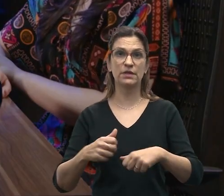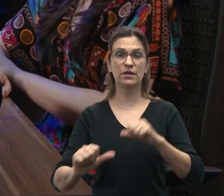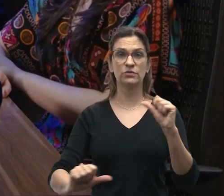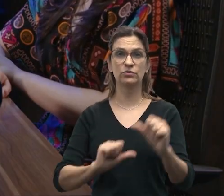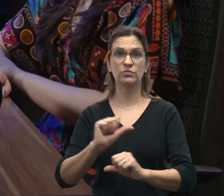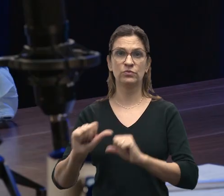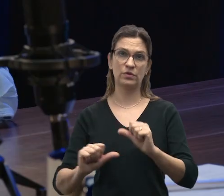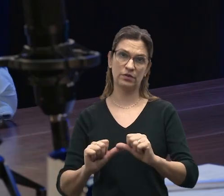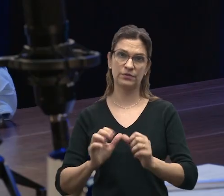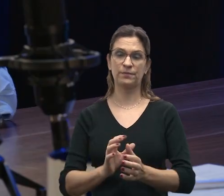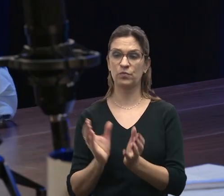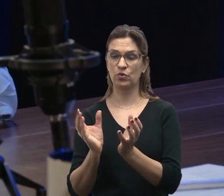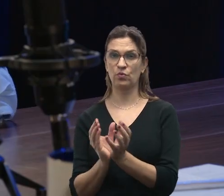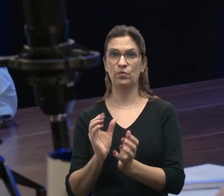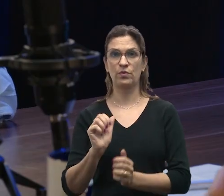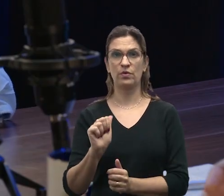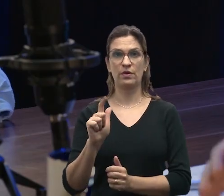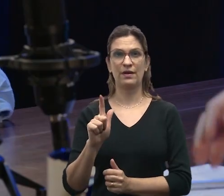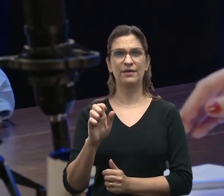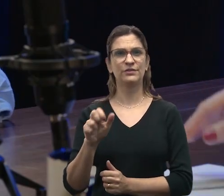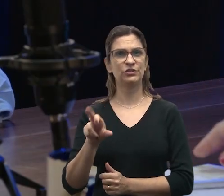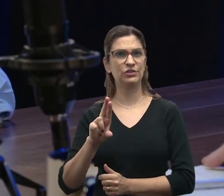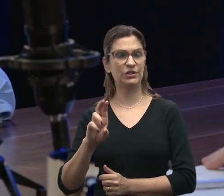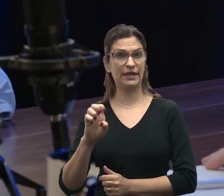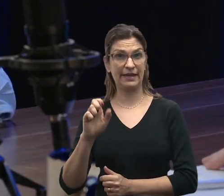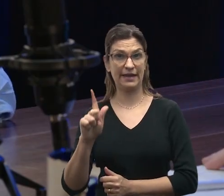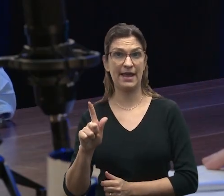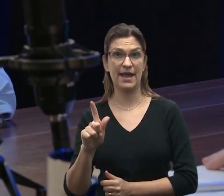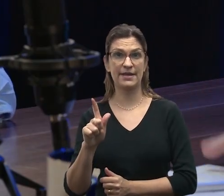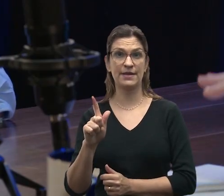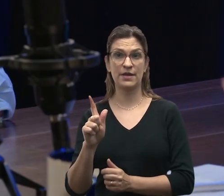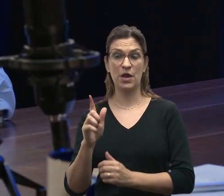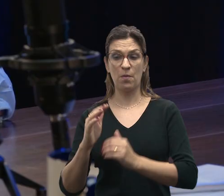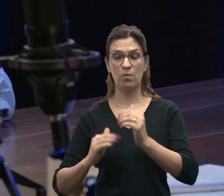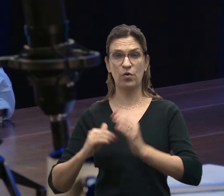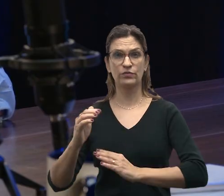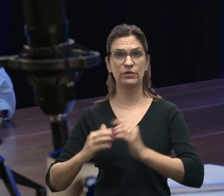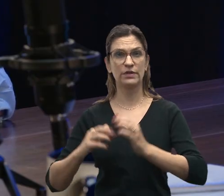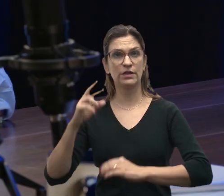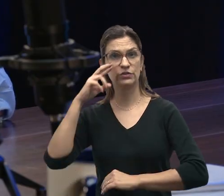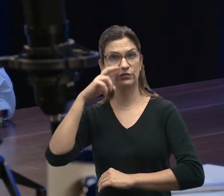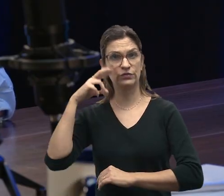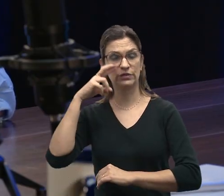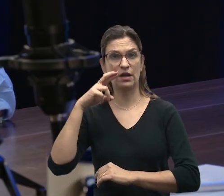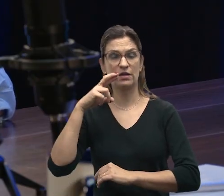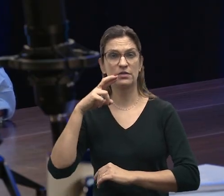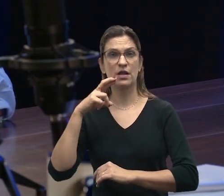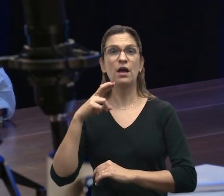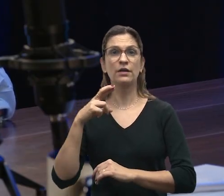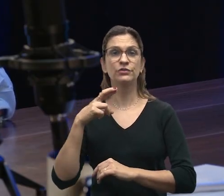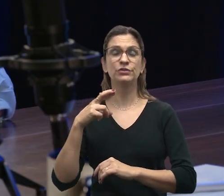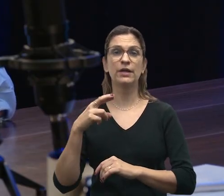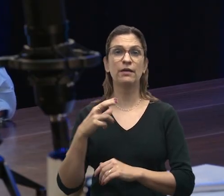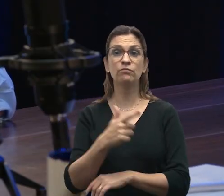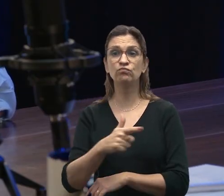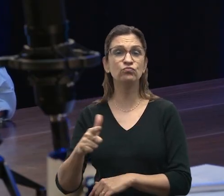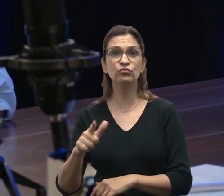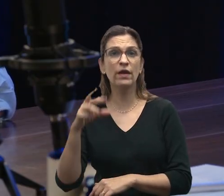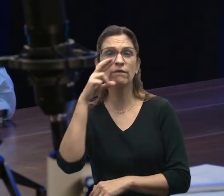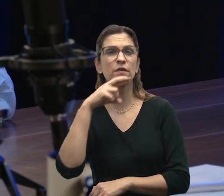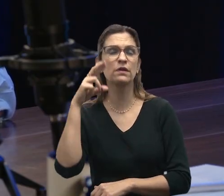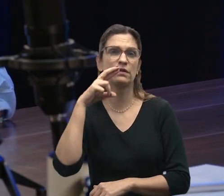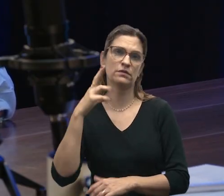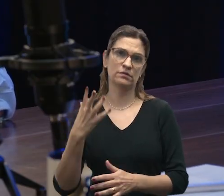corpo fiscalizatório. Olha que absurdo. A gente tem um contrato em vigência desde 2012, que a única